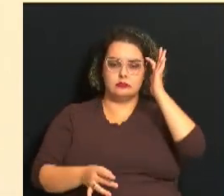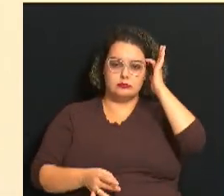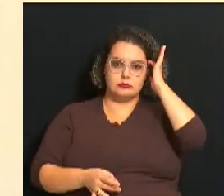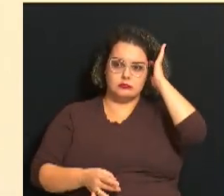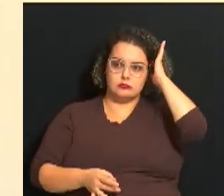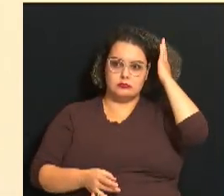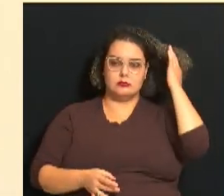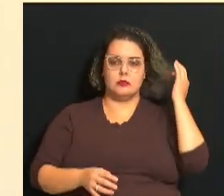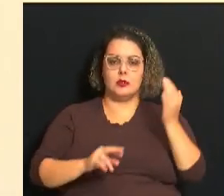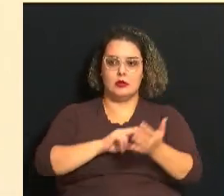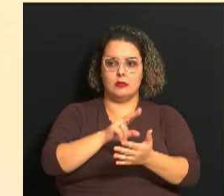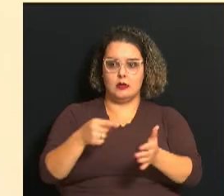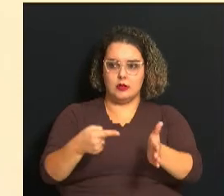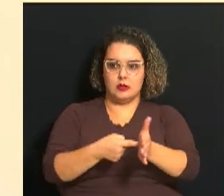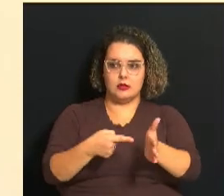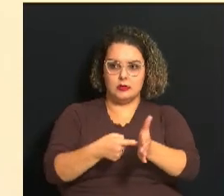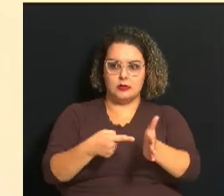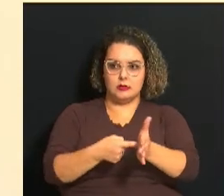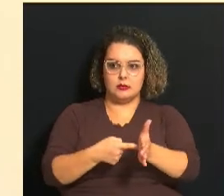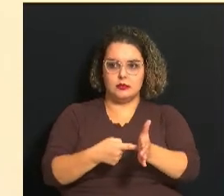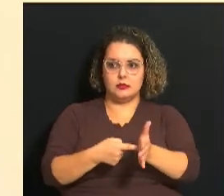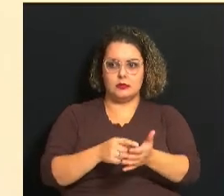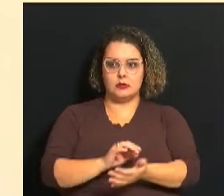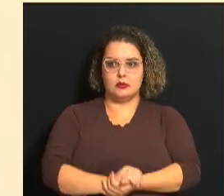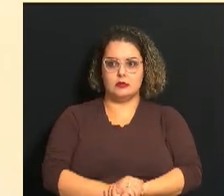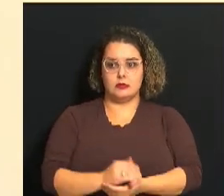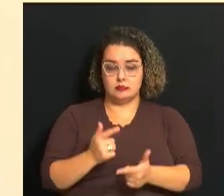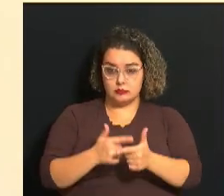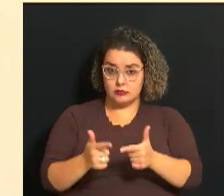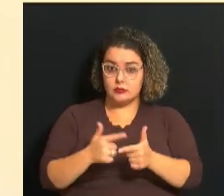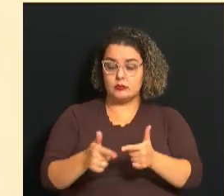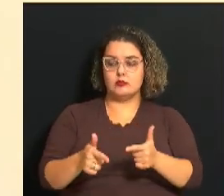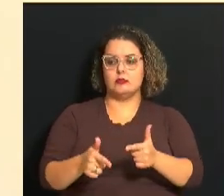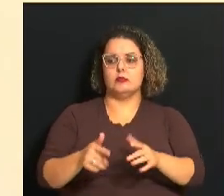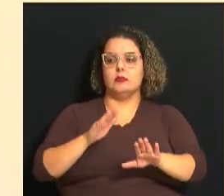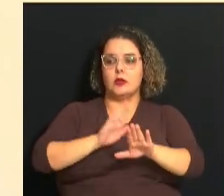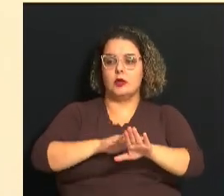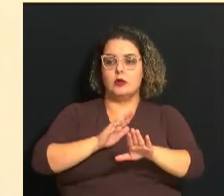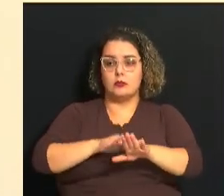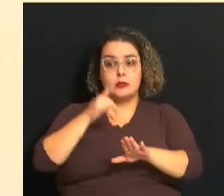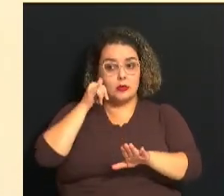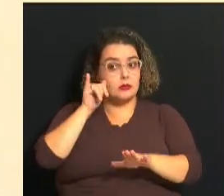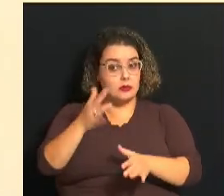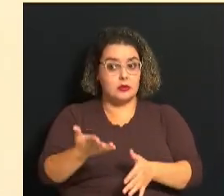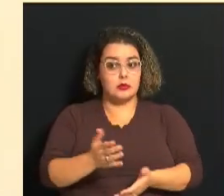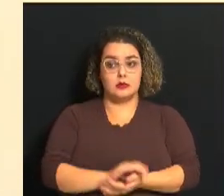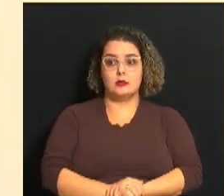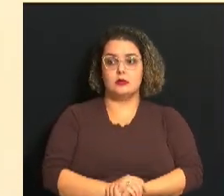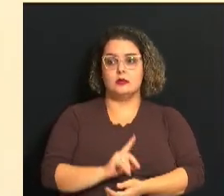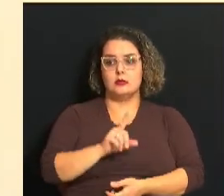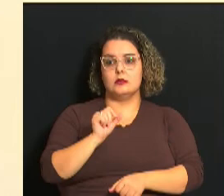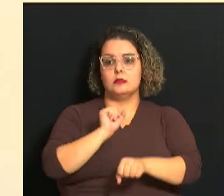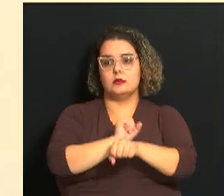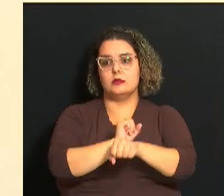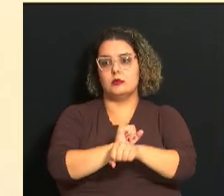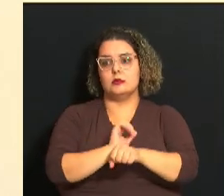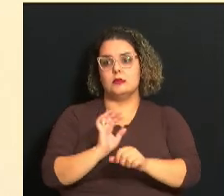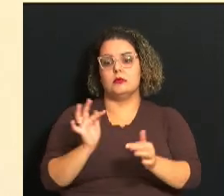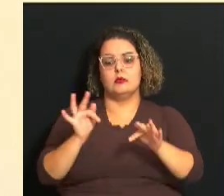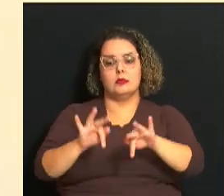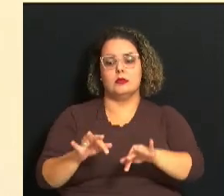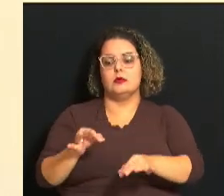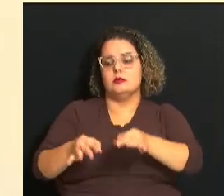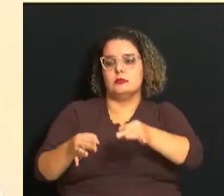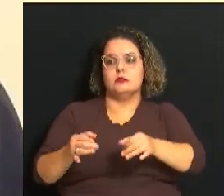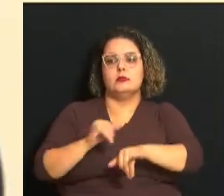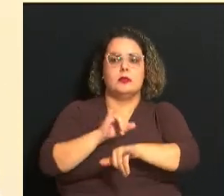tá tendo muitas denúncias é um ponto problemático é a gente atua preventivamente Por que não precisa me esperar o final de um processo judicial que